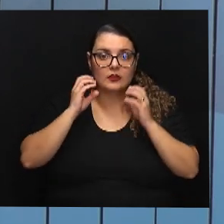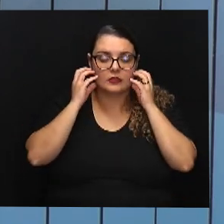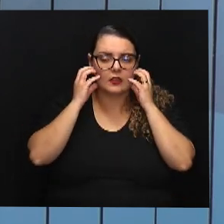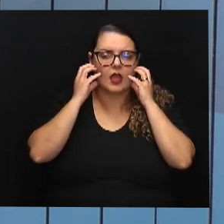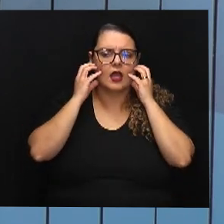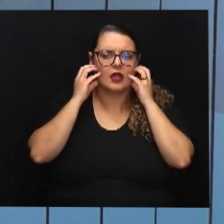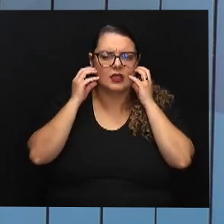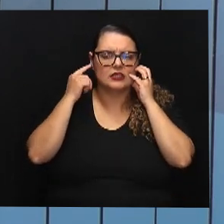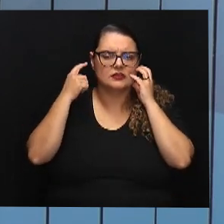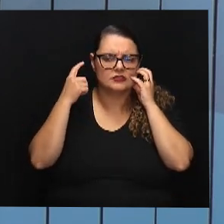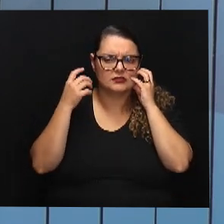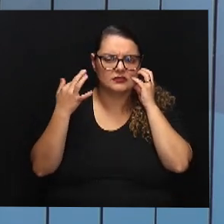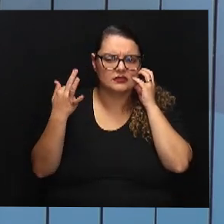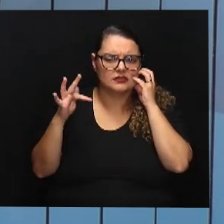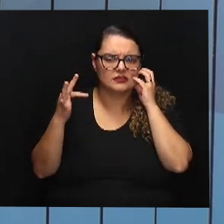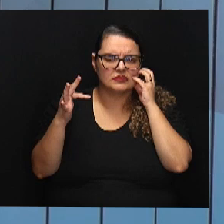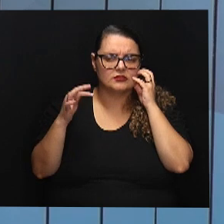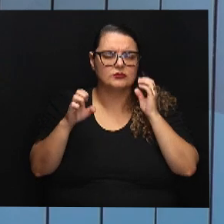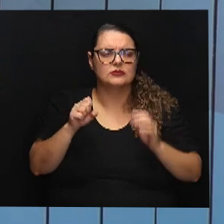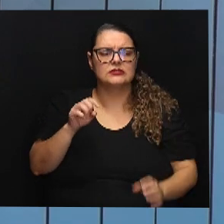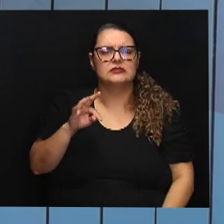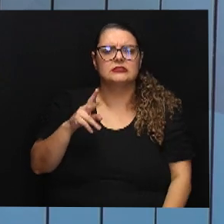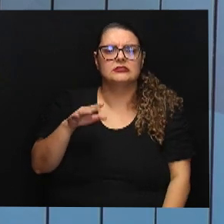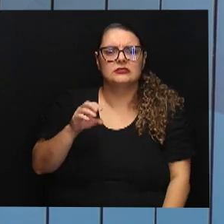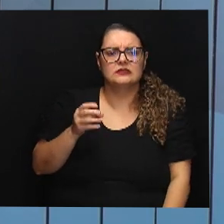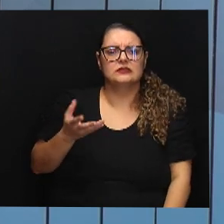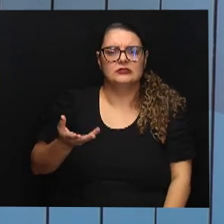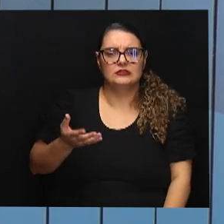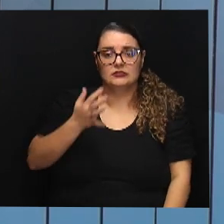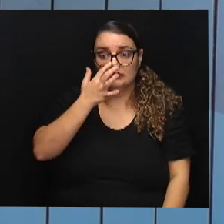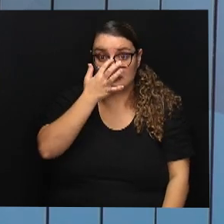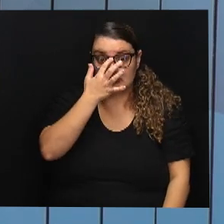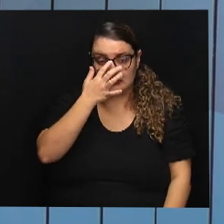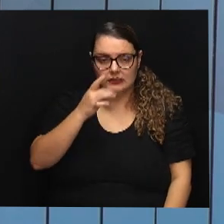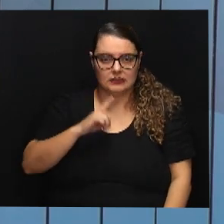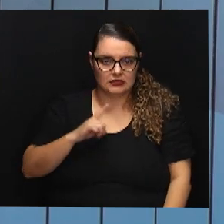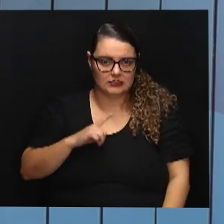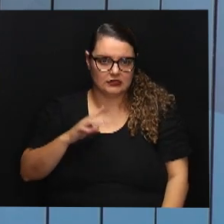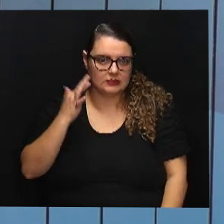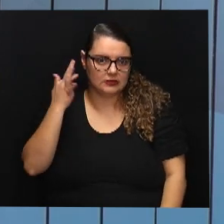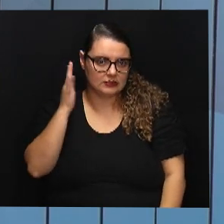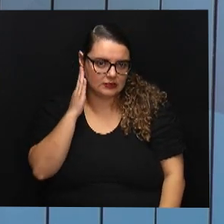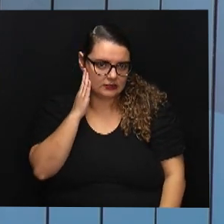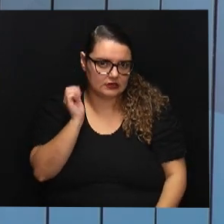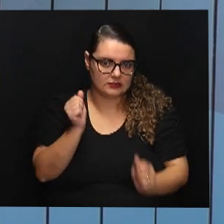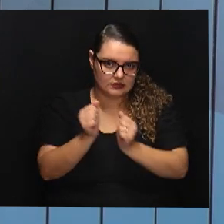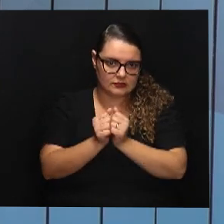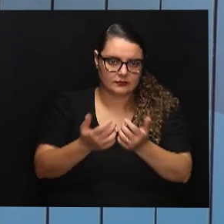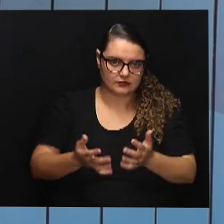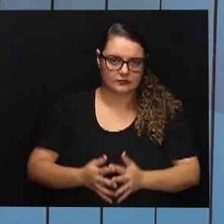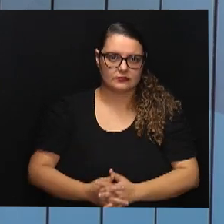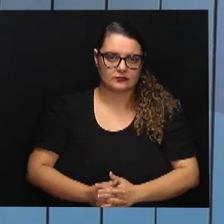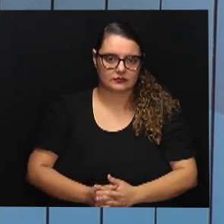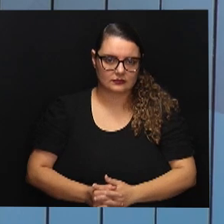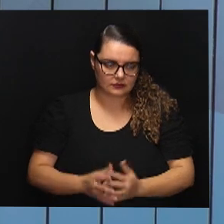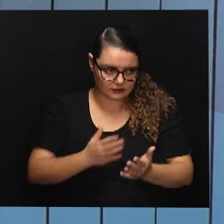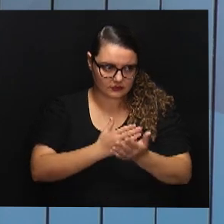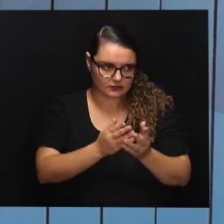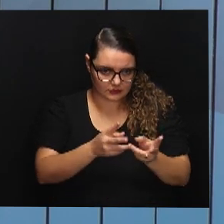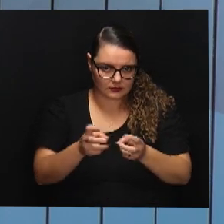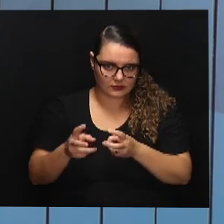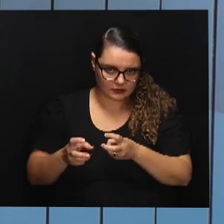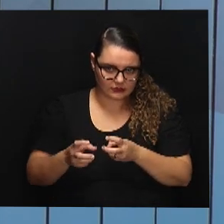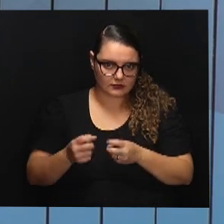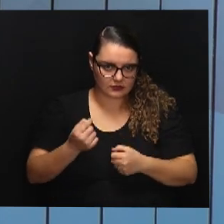vão comer, né? Aí faz a abertura ali da mandíbula e aí percebe esse estralo, né, que dá e logo já vem